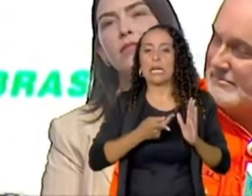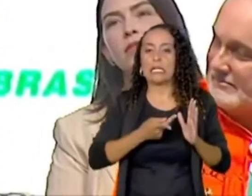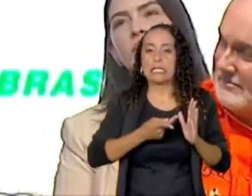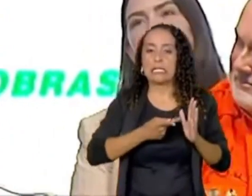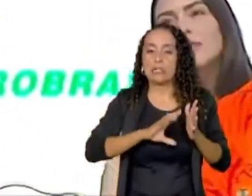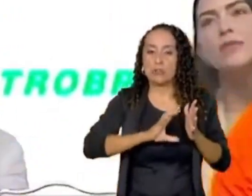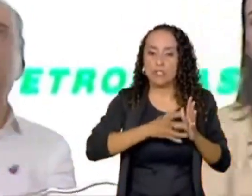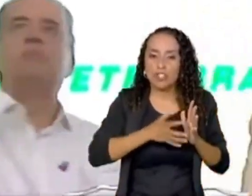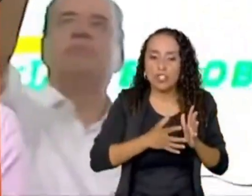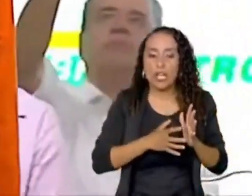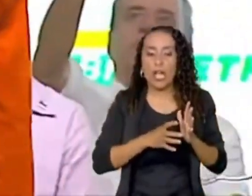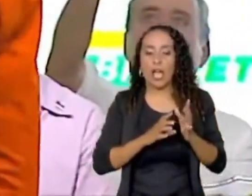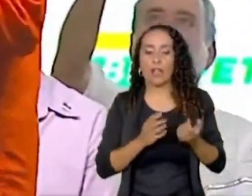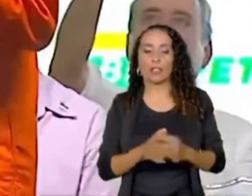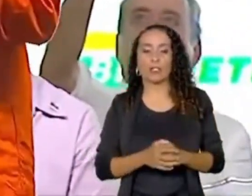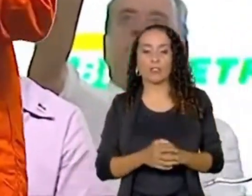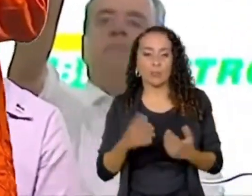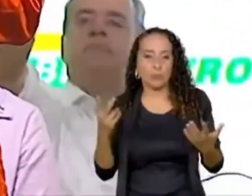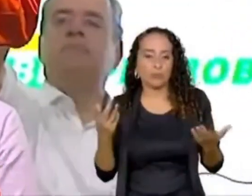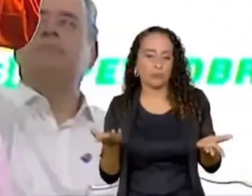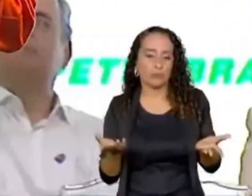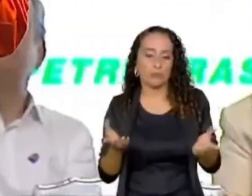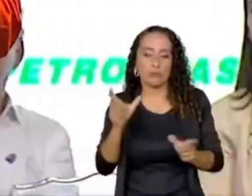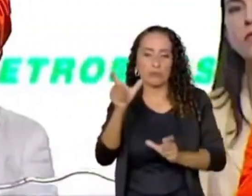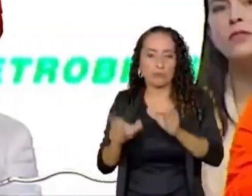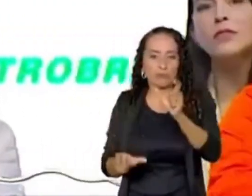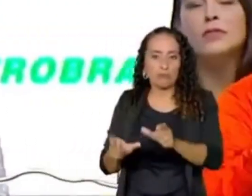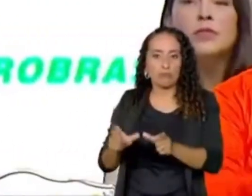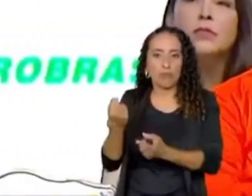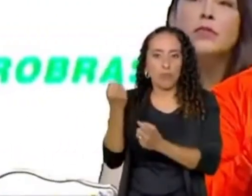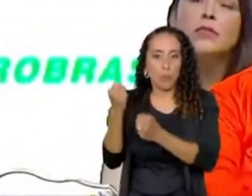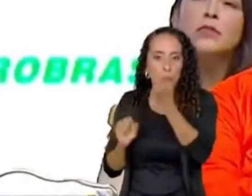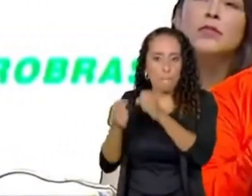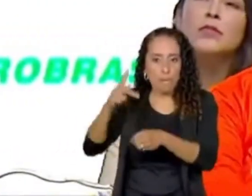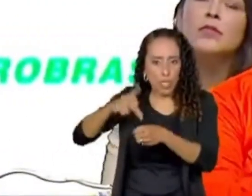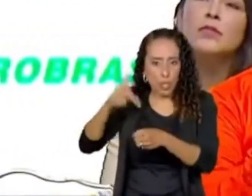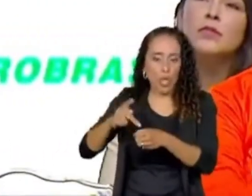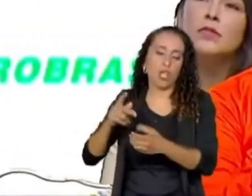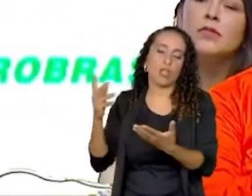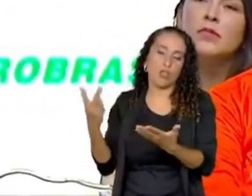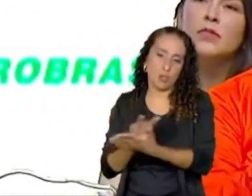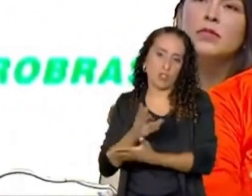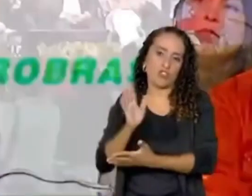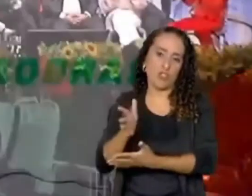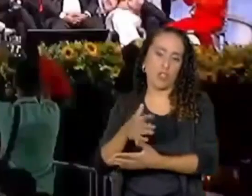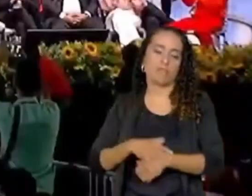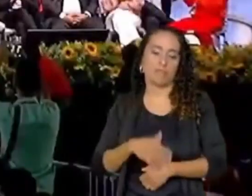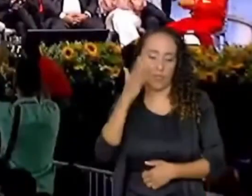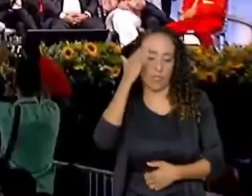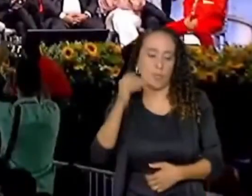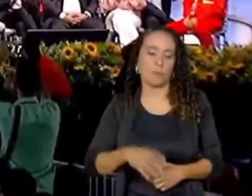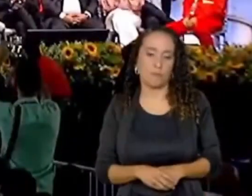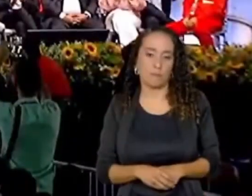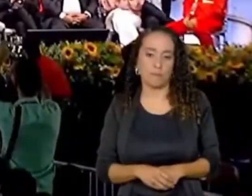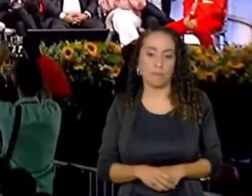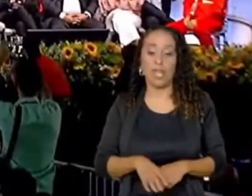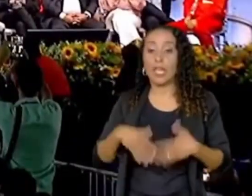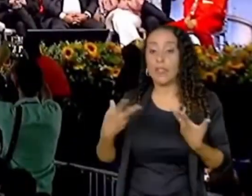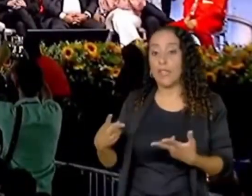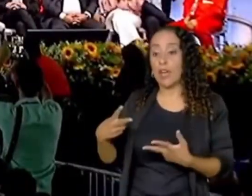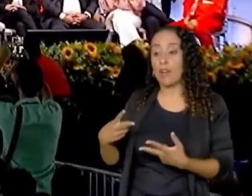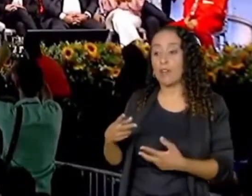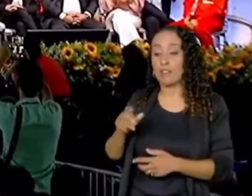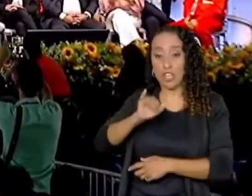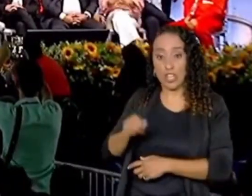FUP passaram. Eu sei. Veja, e, Jean Paul, uma coisa que você tem que fazer,